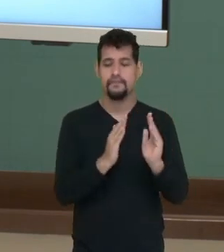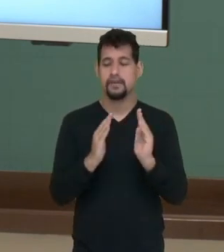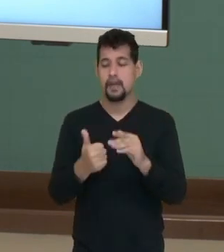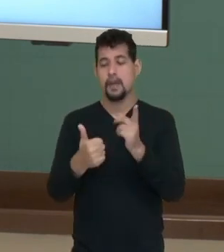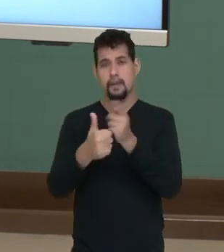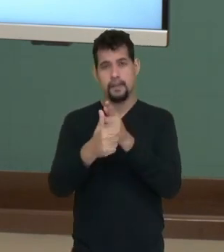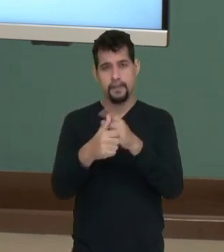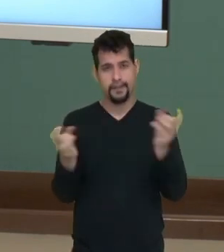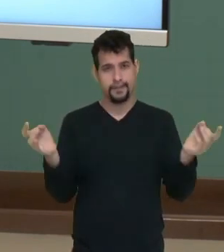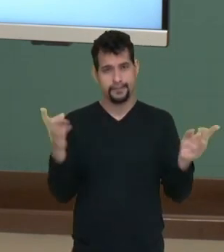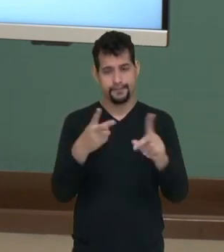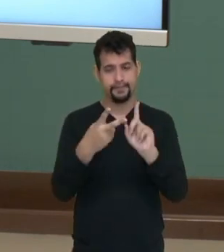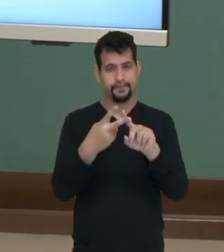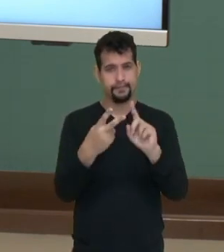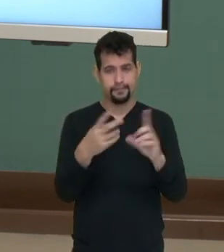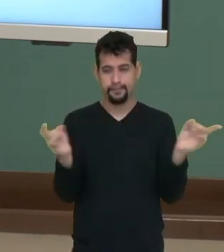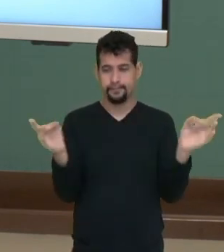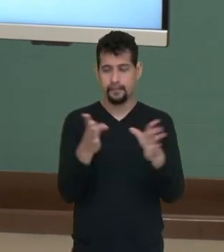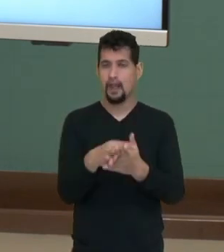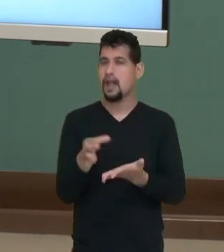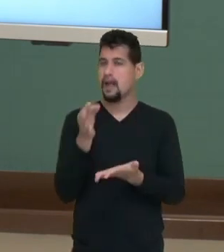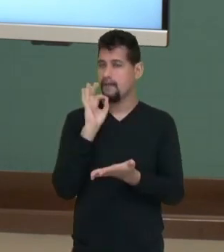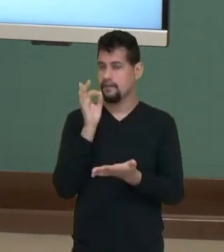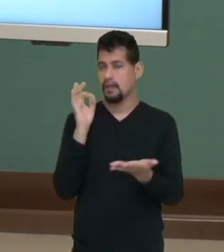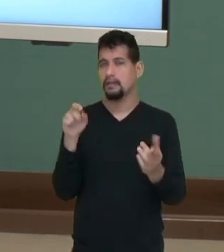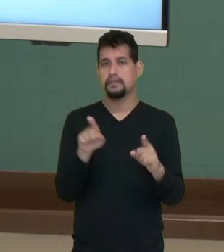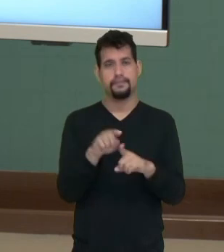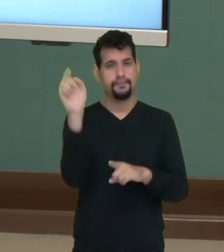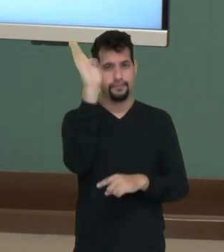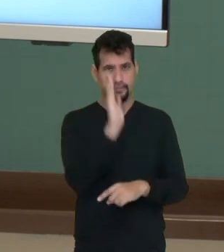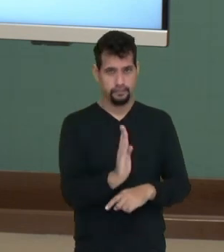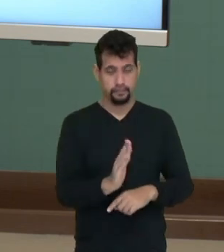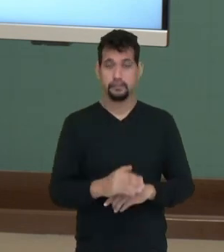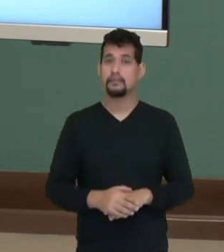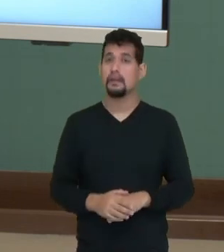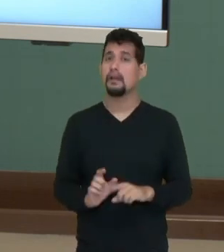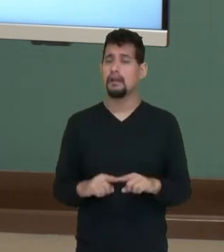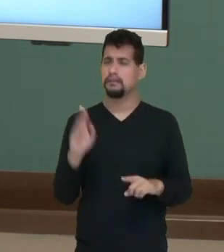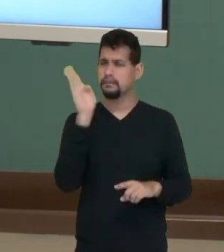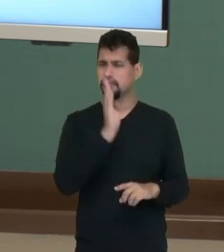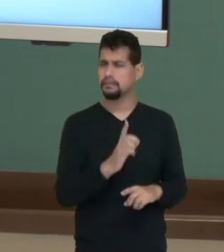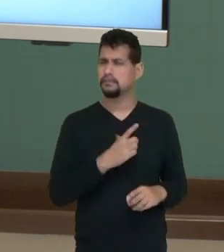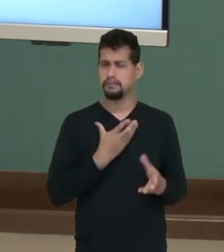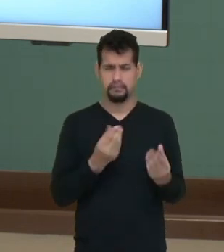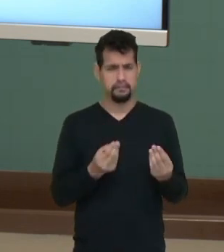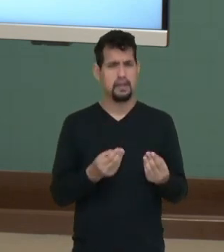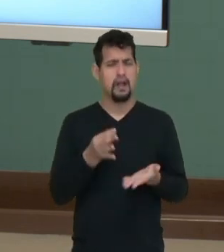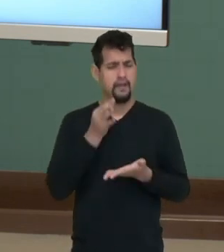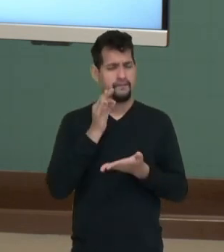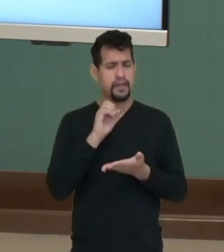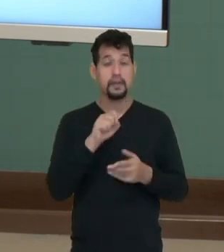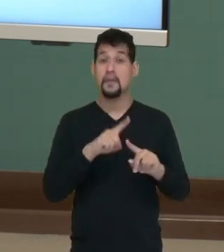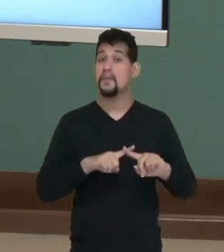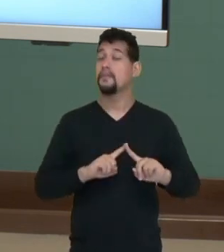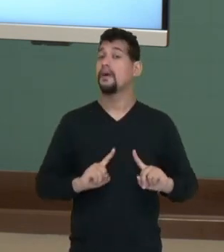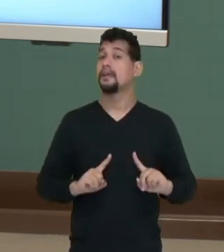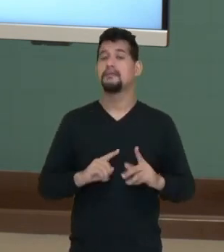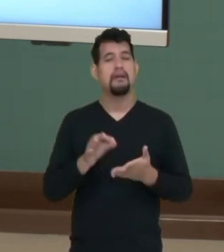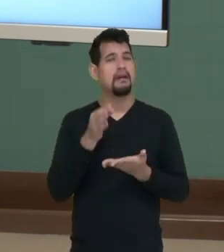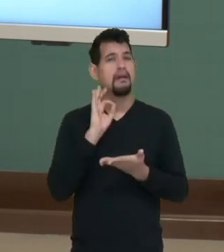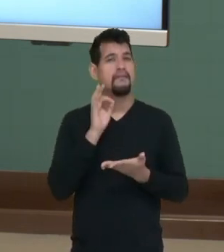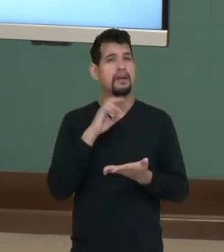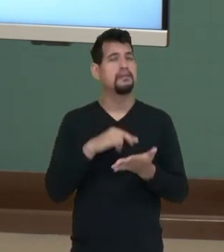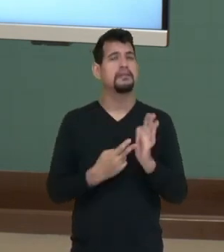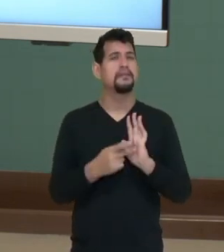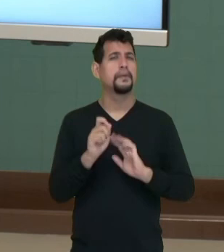primeira e segunda aí, de cafeicultura no Brasil. O Brasil ainda produz muito café, porém esse café então ele